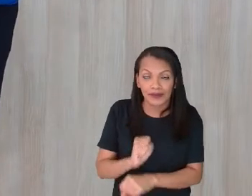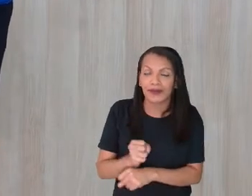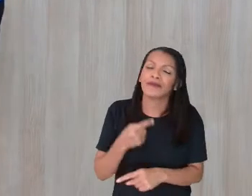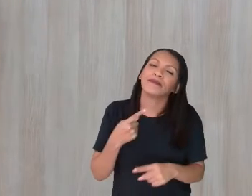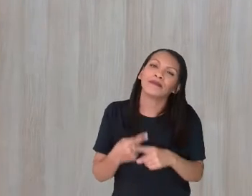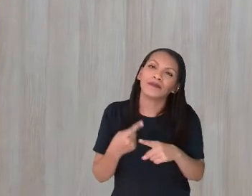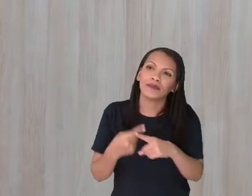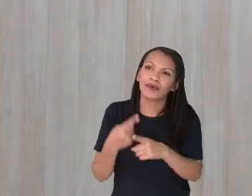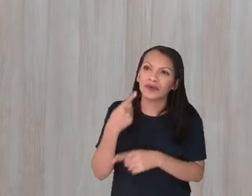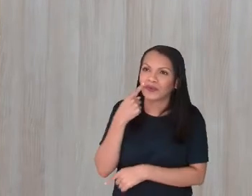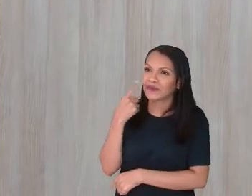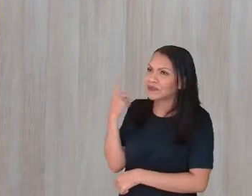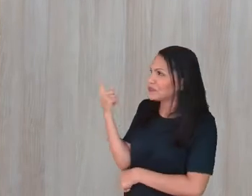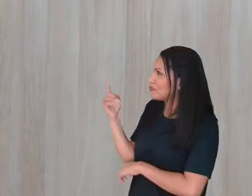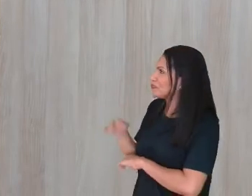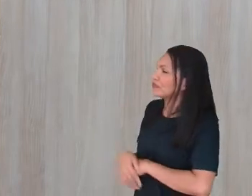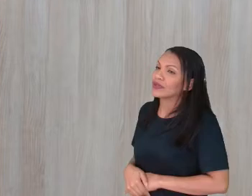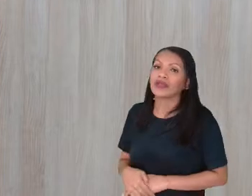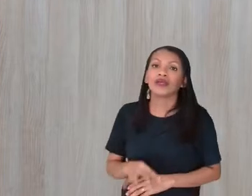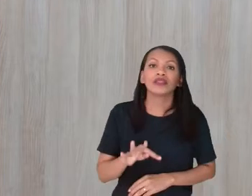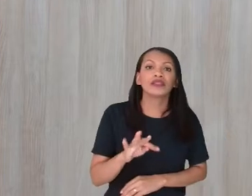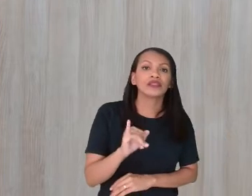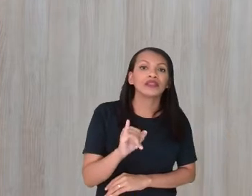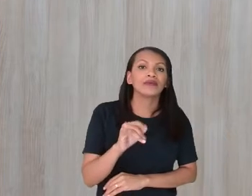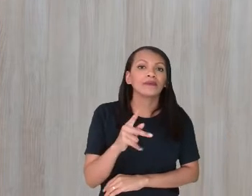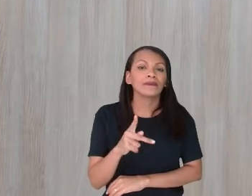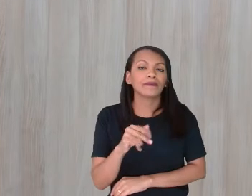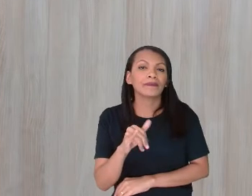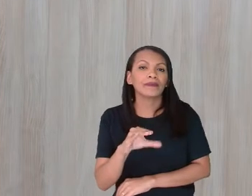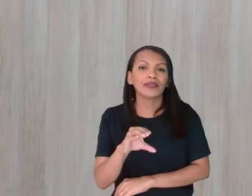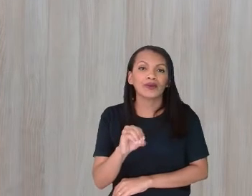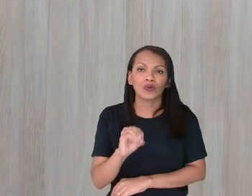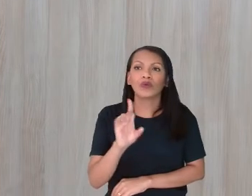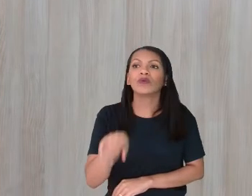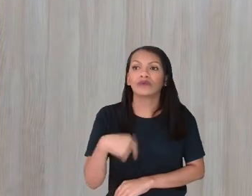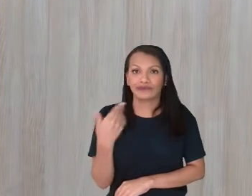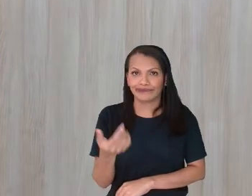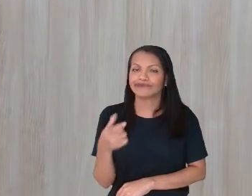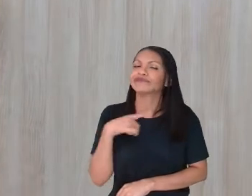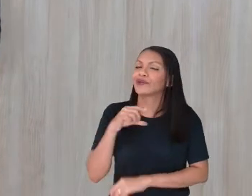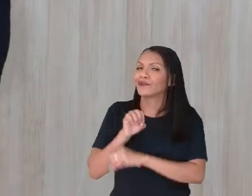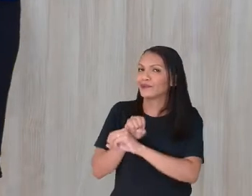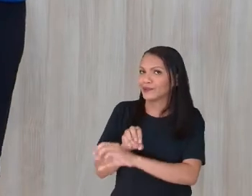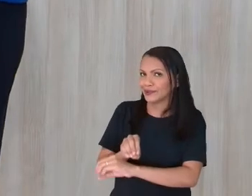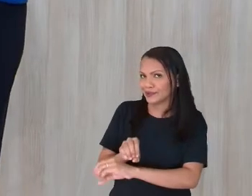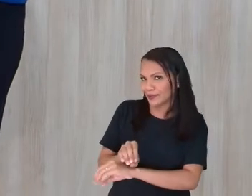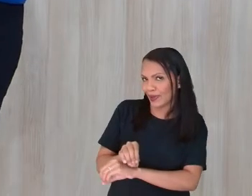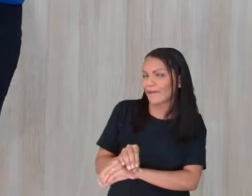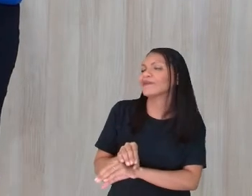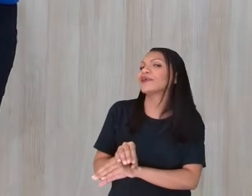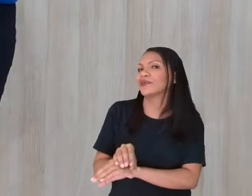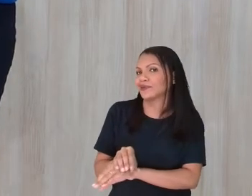um comportamento típico, né? E traz uma lição de moral no final da história.